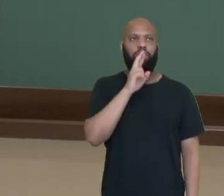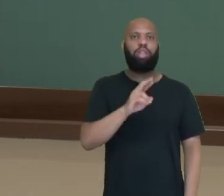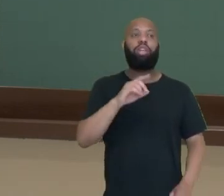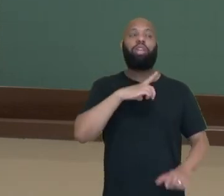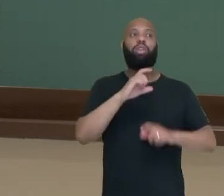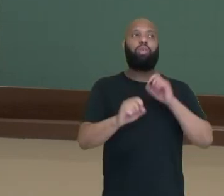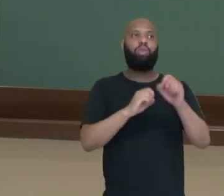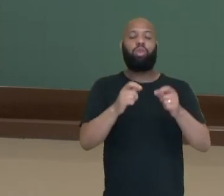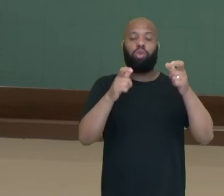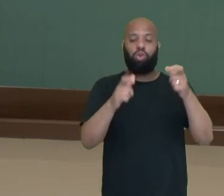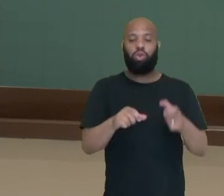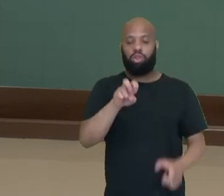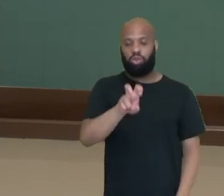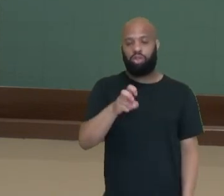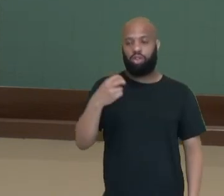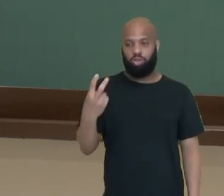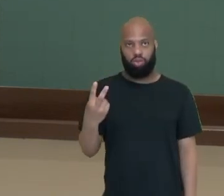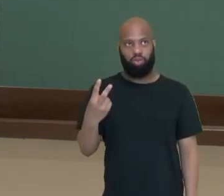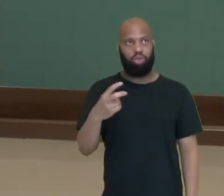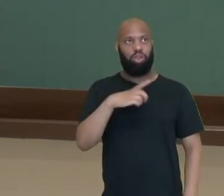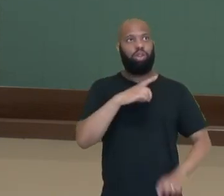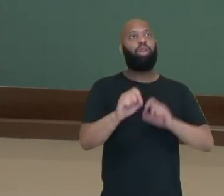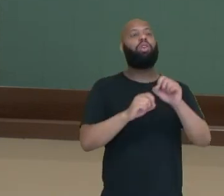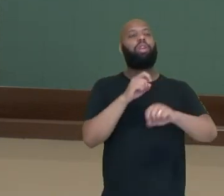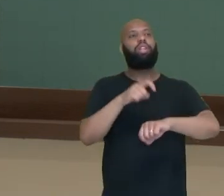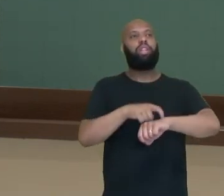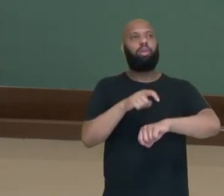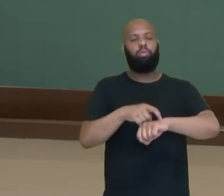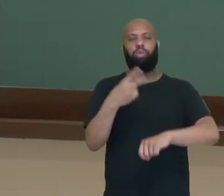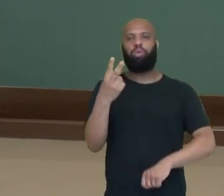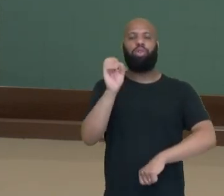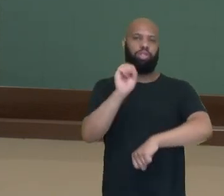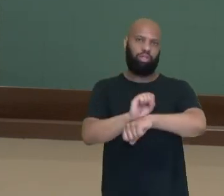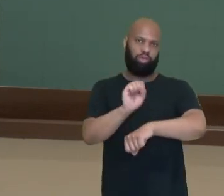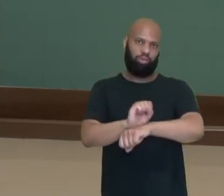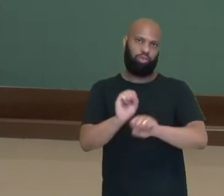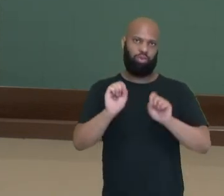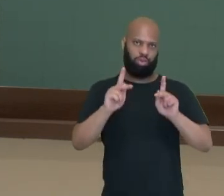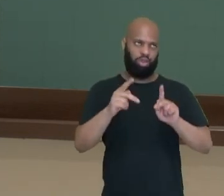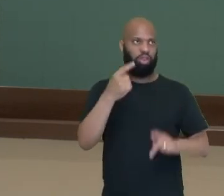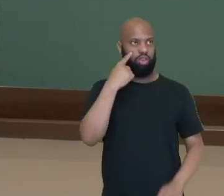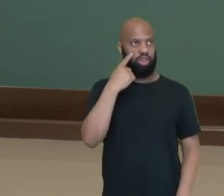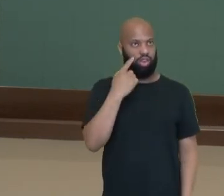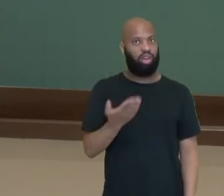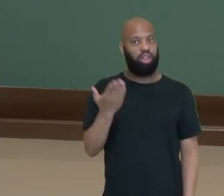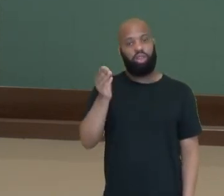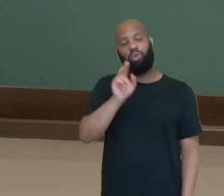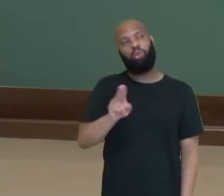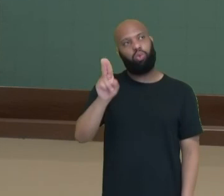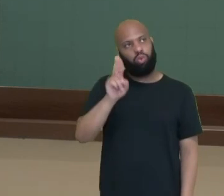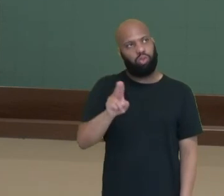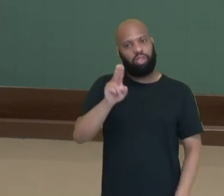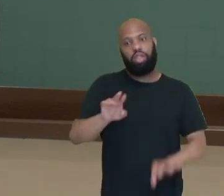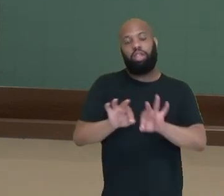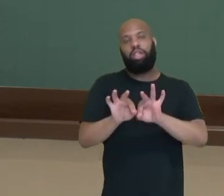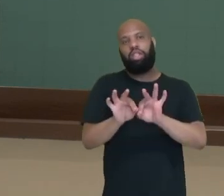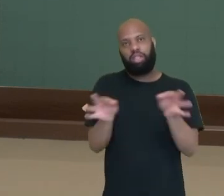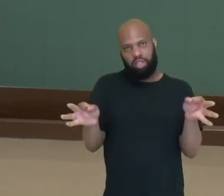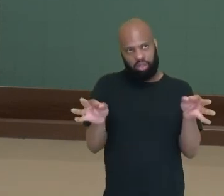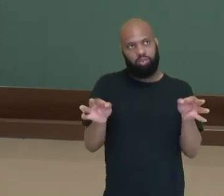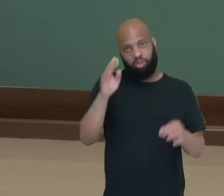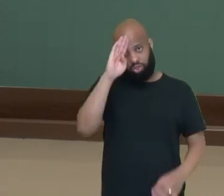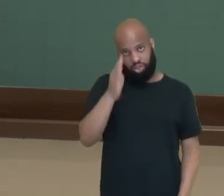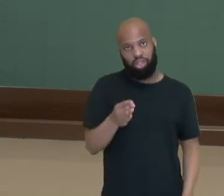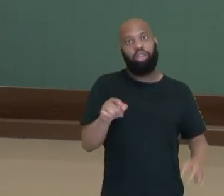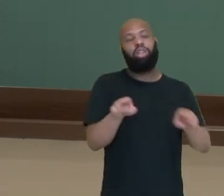posição 52 em 2 segundos. Então, veja como é uma aplicação muito simples, prática e